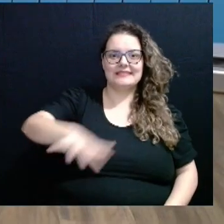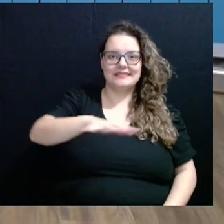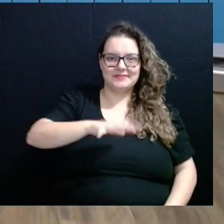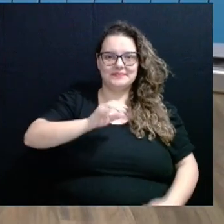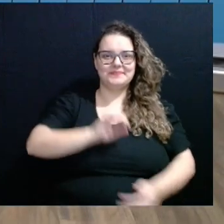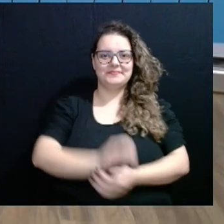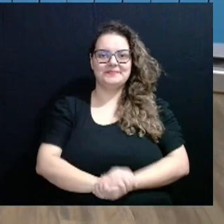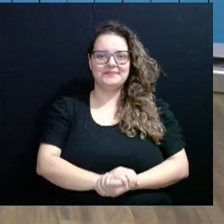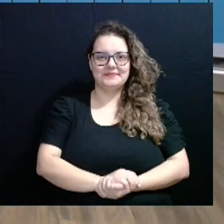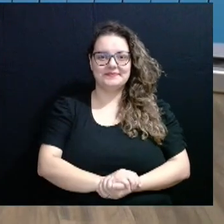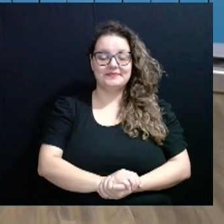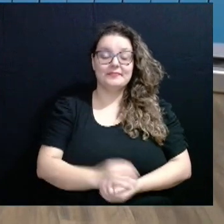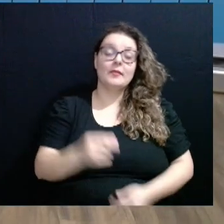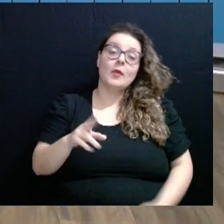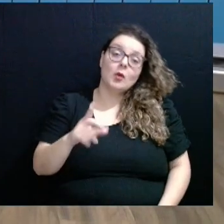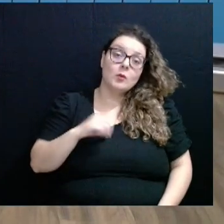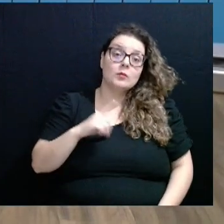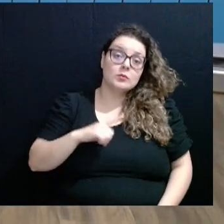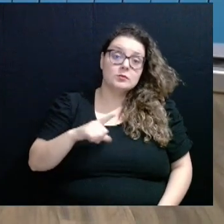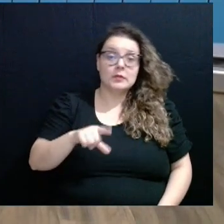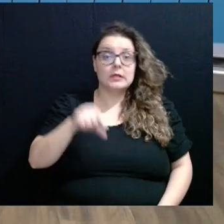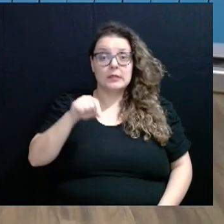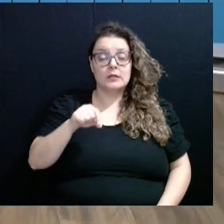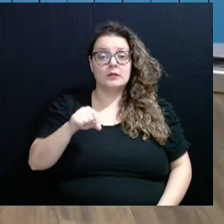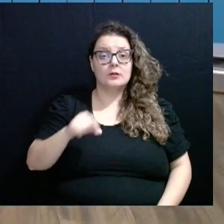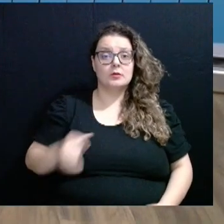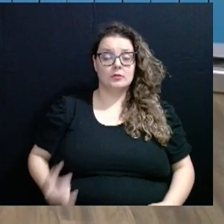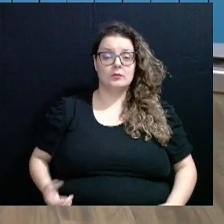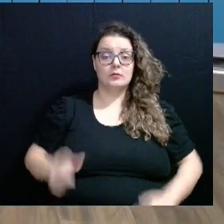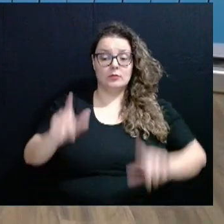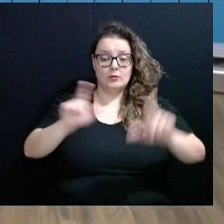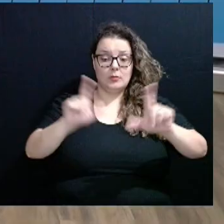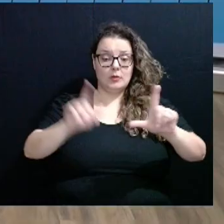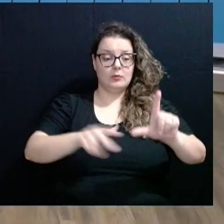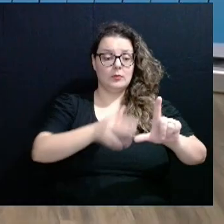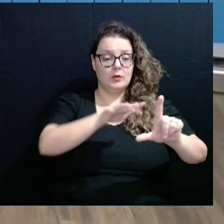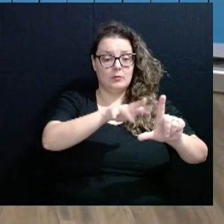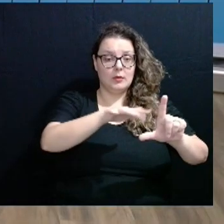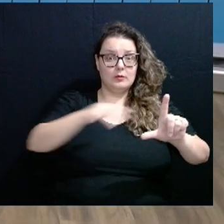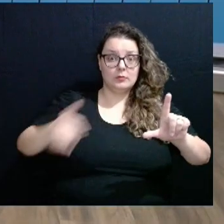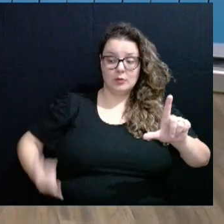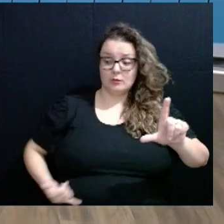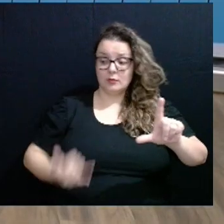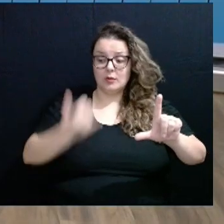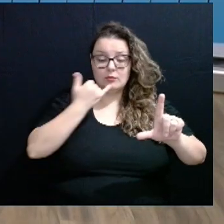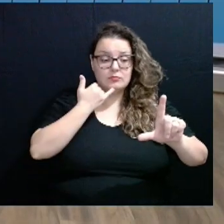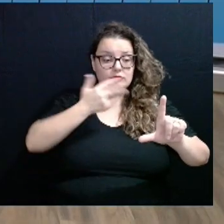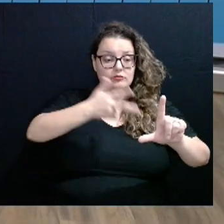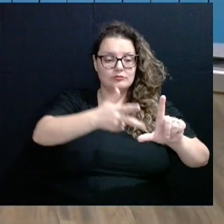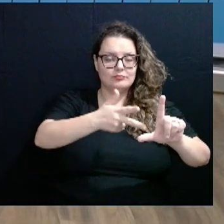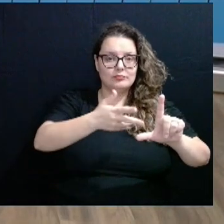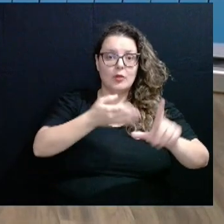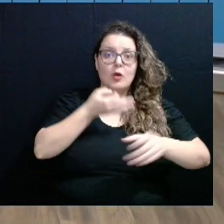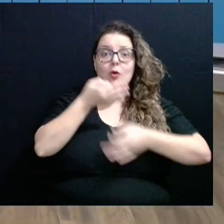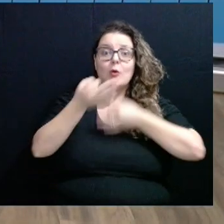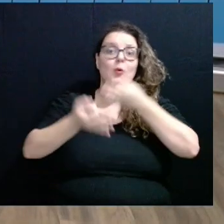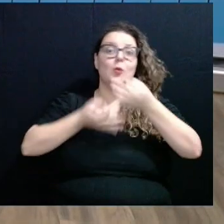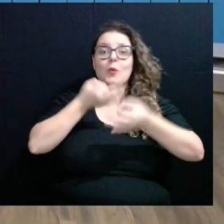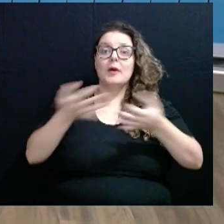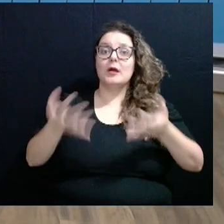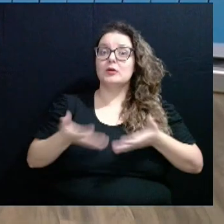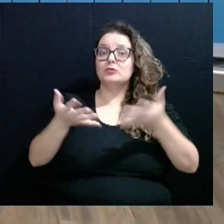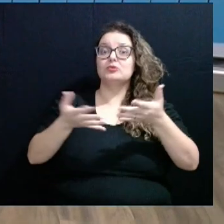978293776. Ou você tem a opção de enviar o seu elogio, uma crítica construtiva, o que você quer assistir aqui no